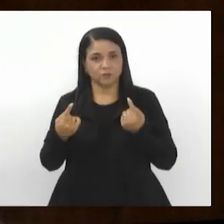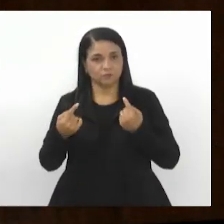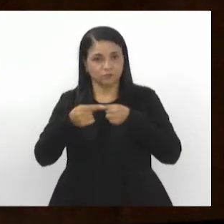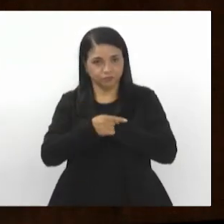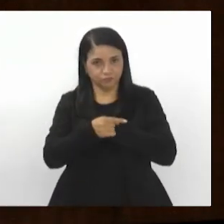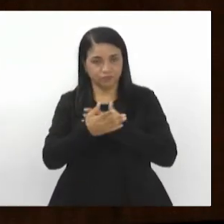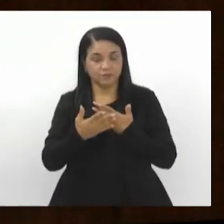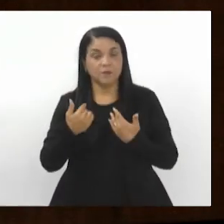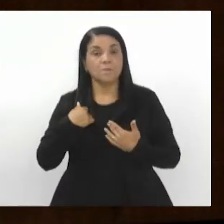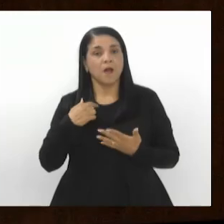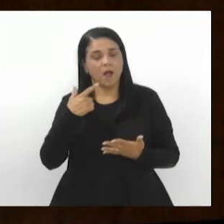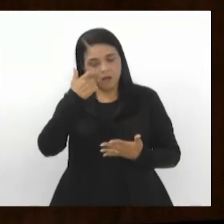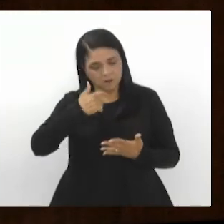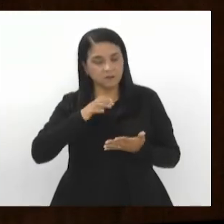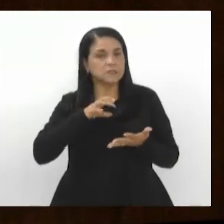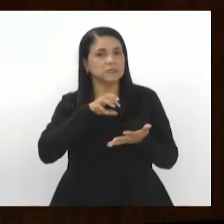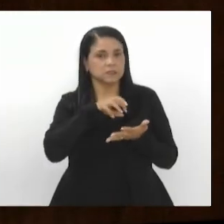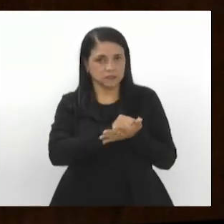mas registrei